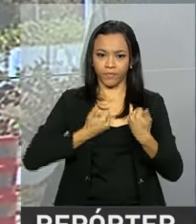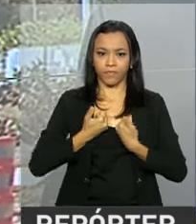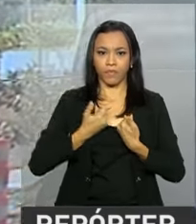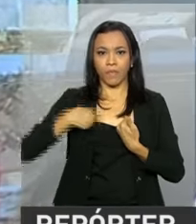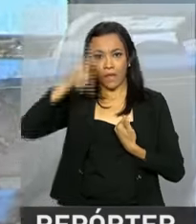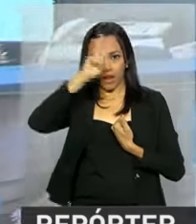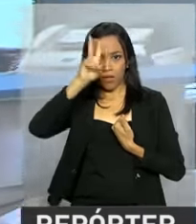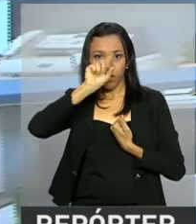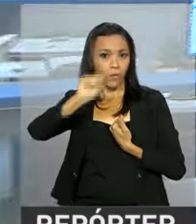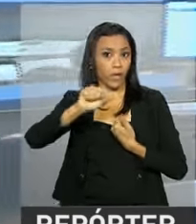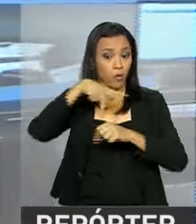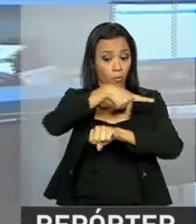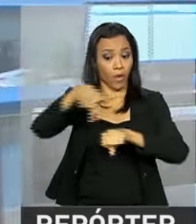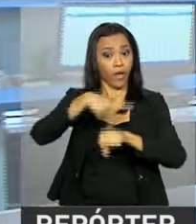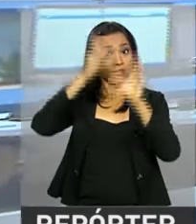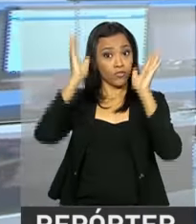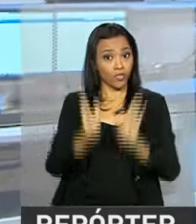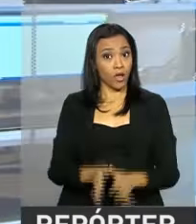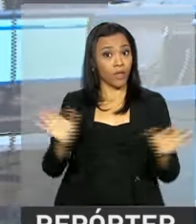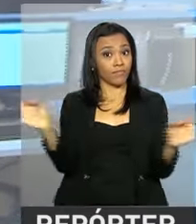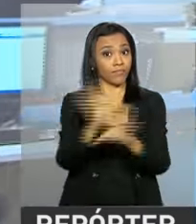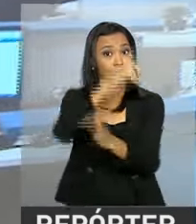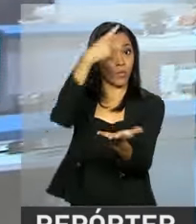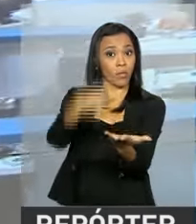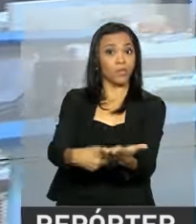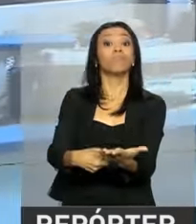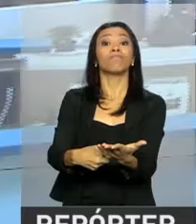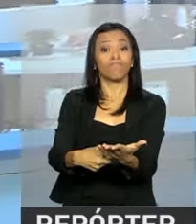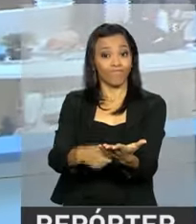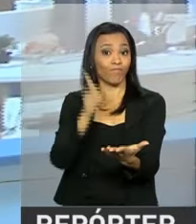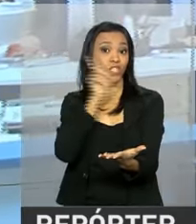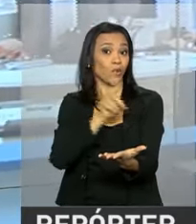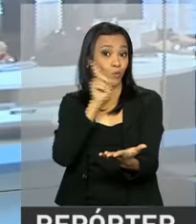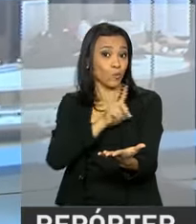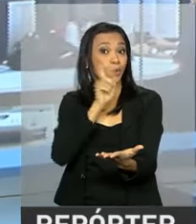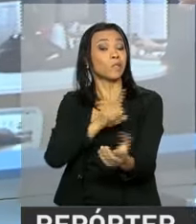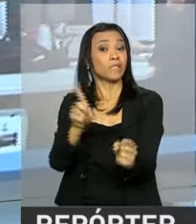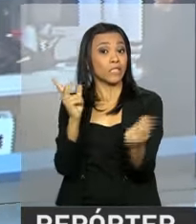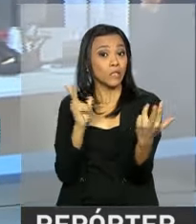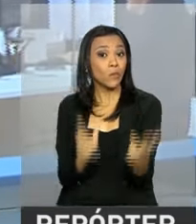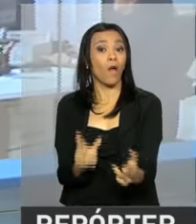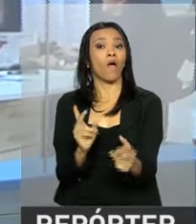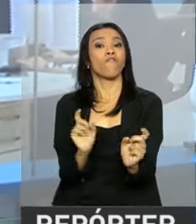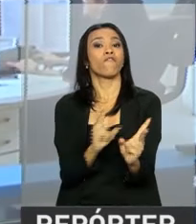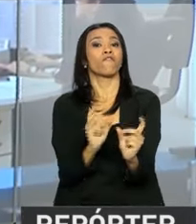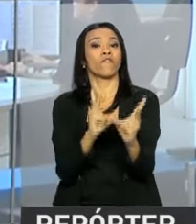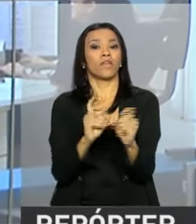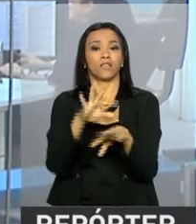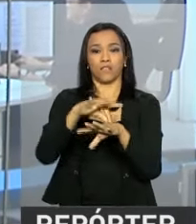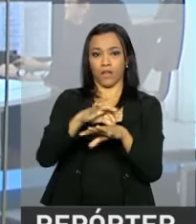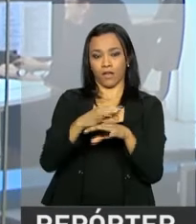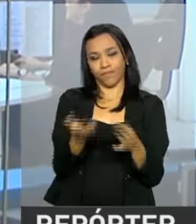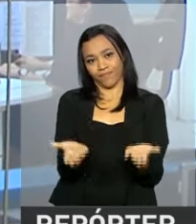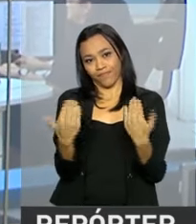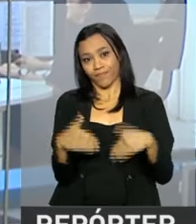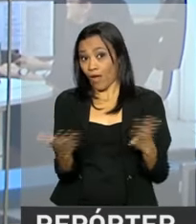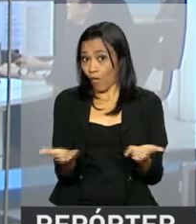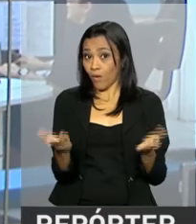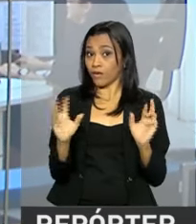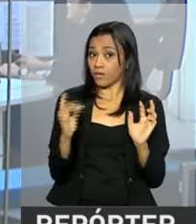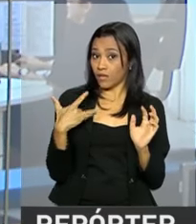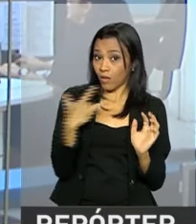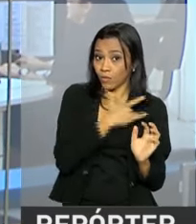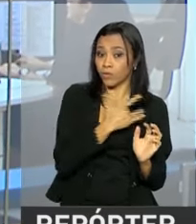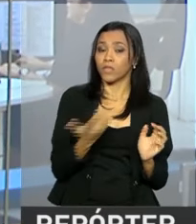Lembrando que o Brasil já fechou um acordo recentemente com os Estados Unidos para a venda de carne para aquele país Vamos agora falar de saúde